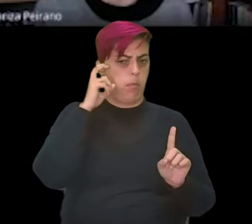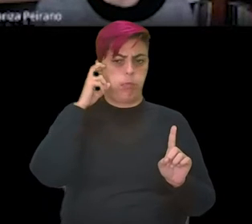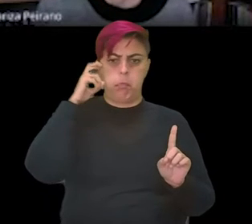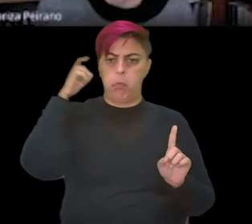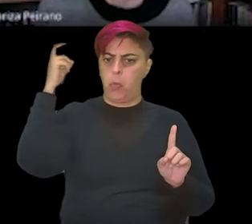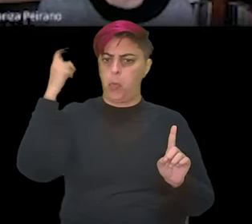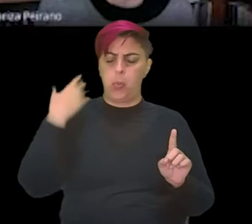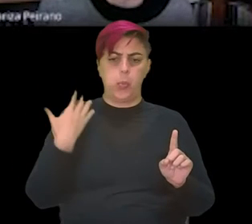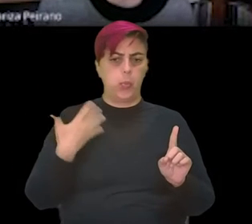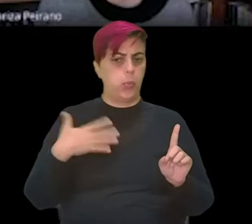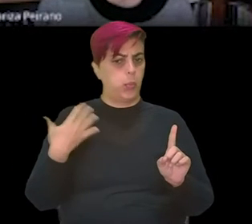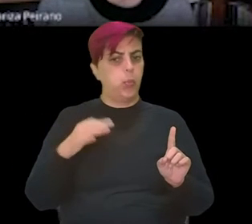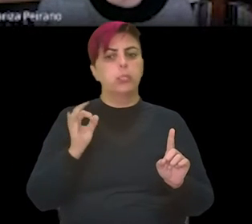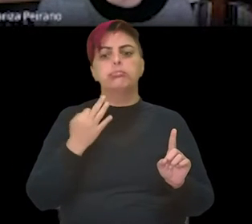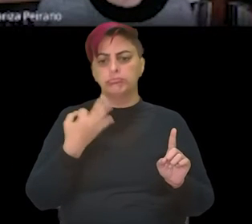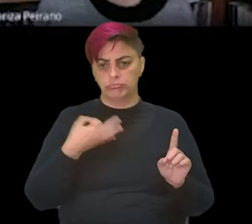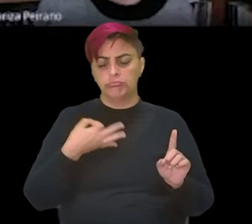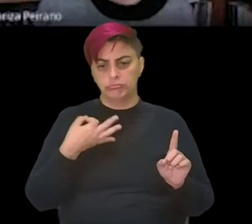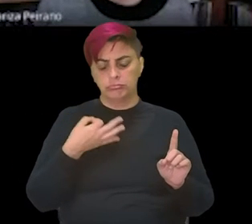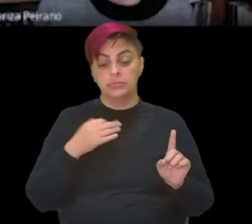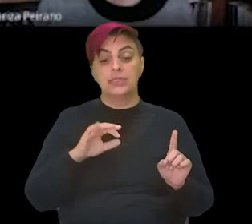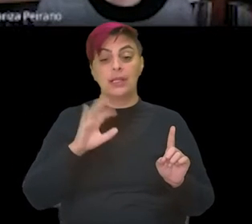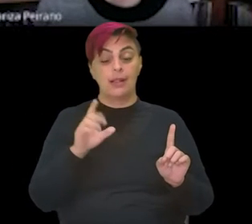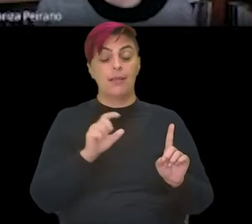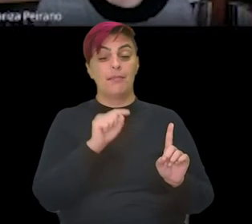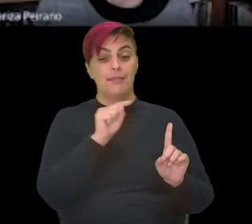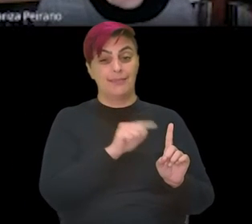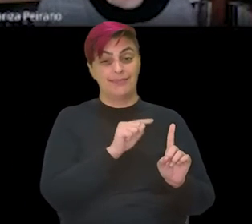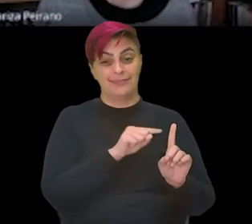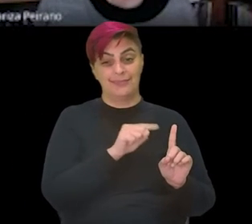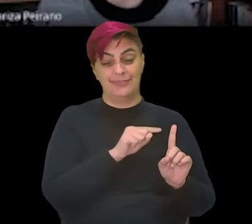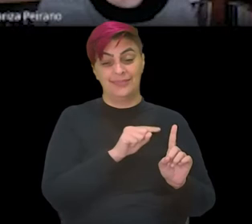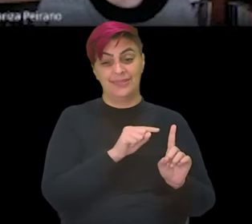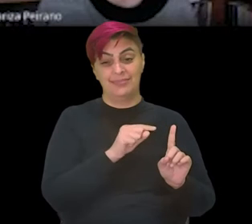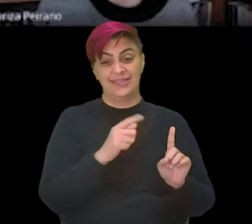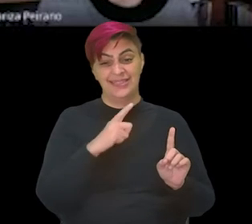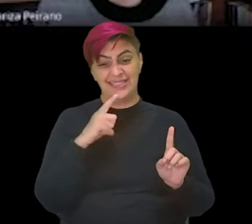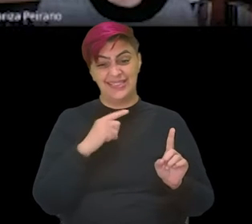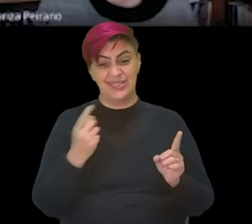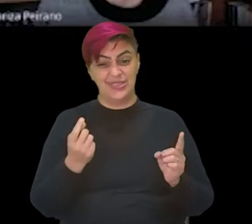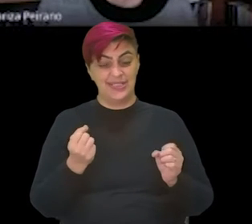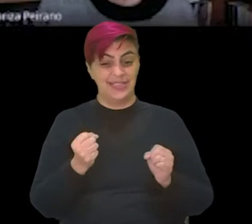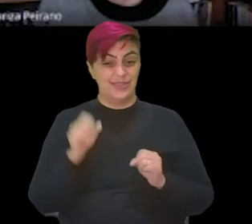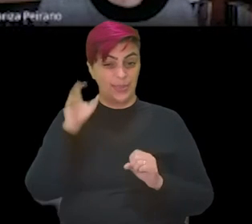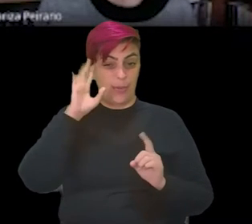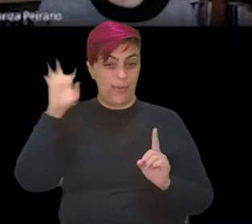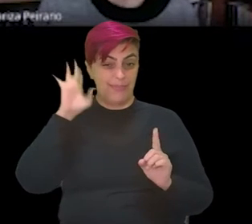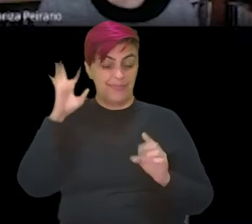imaginativo de uma alta ordem, não há dúvida. Mas ele tinha um bias contra teorias